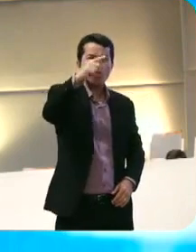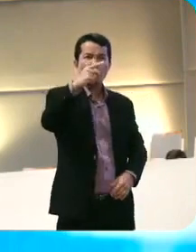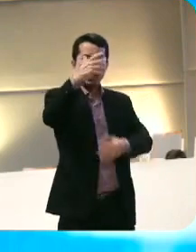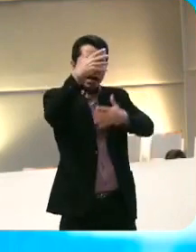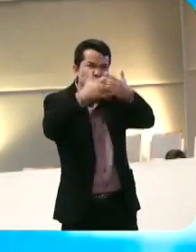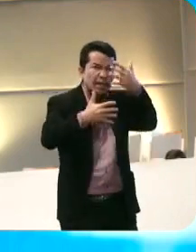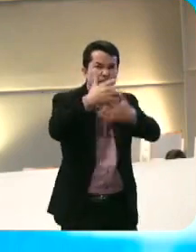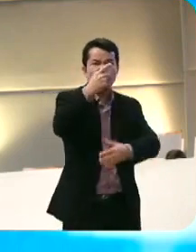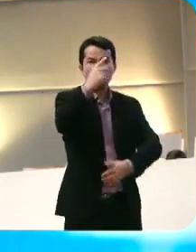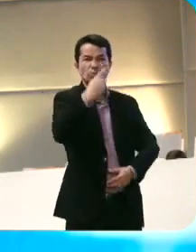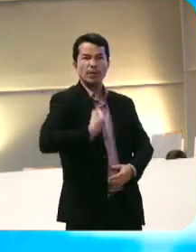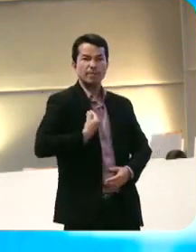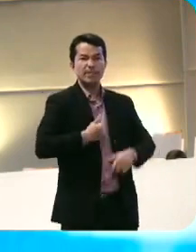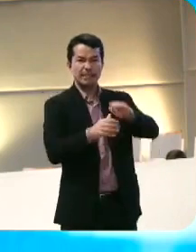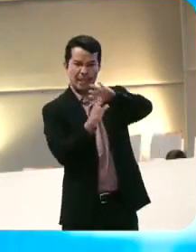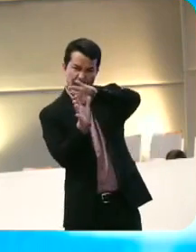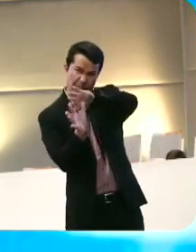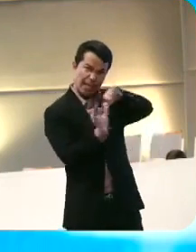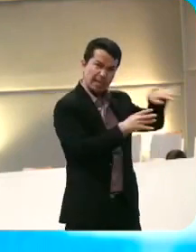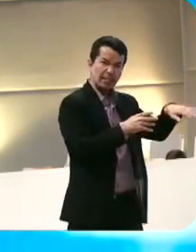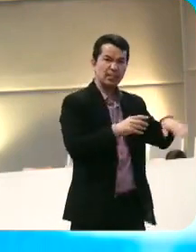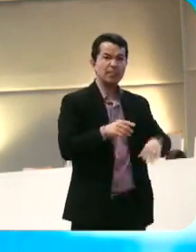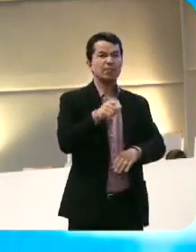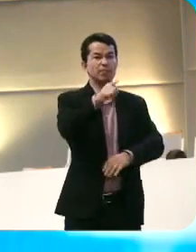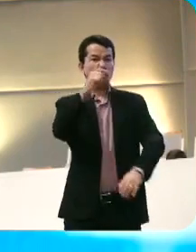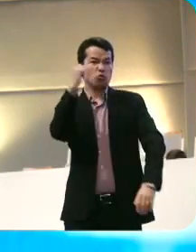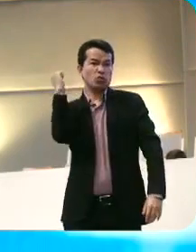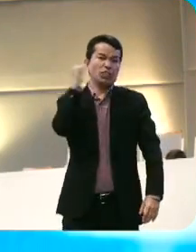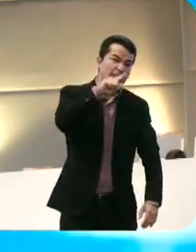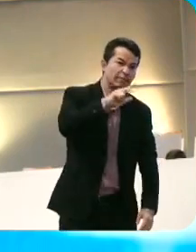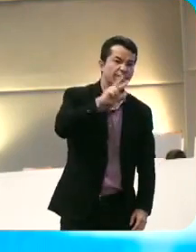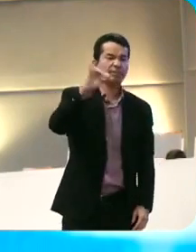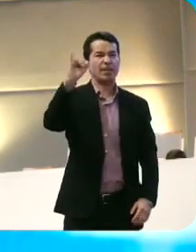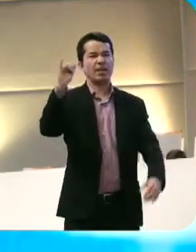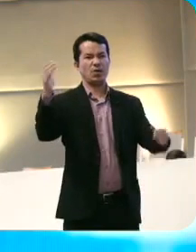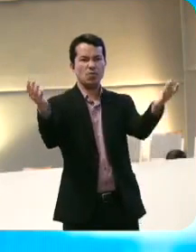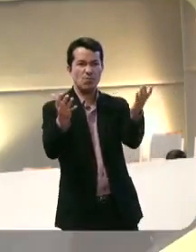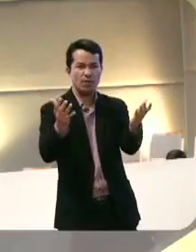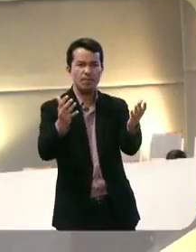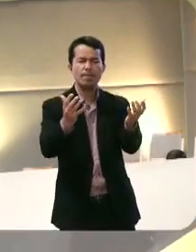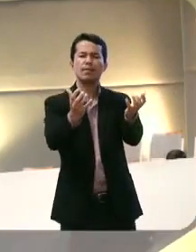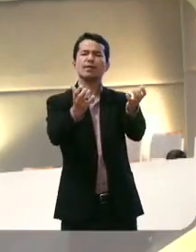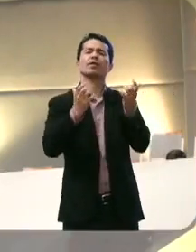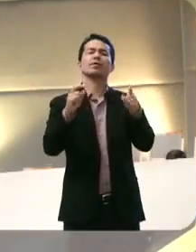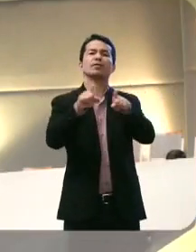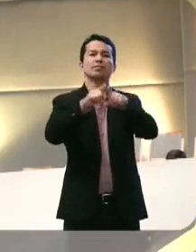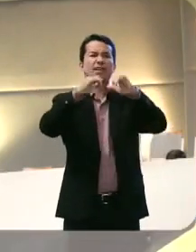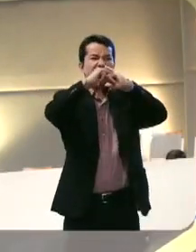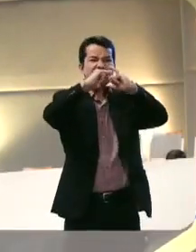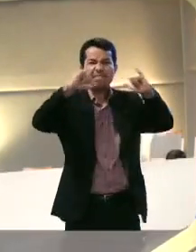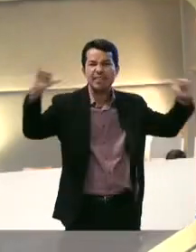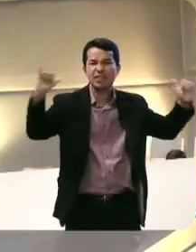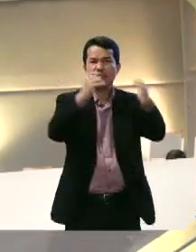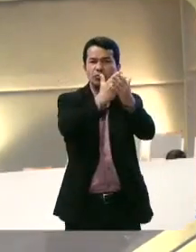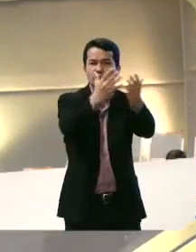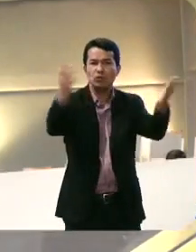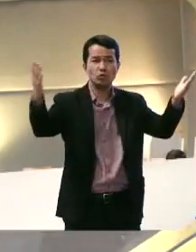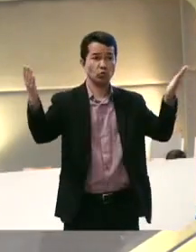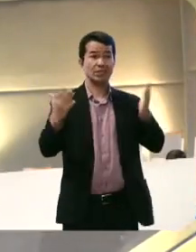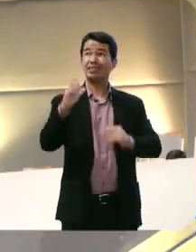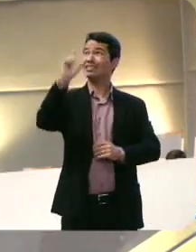fazer você resplandecer a minha glória. Hoje eu vim dizer para você que Deus vai falar com